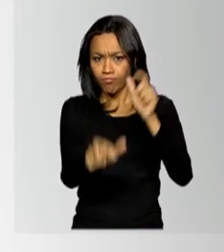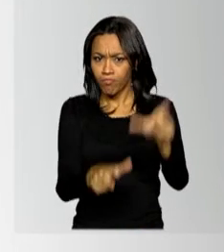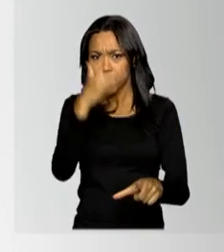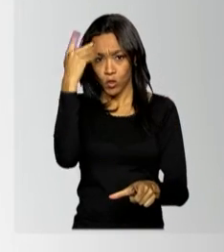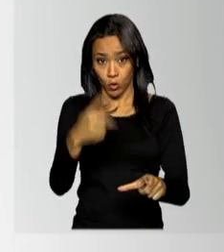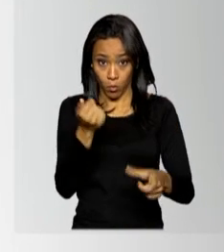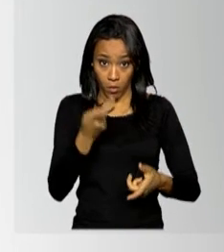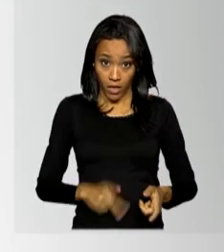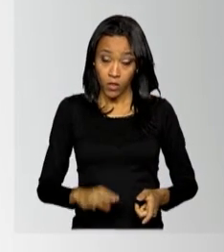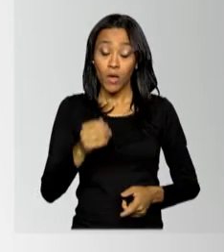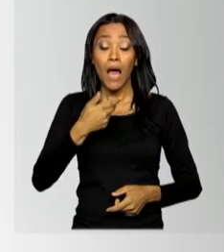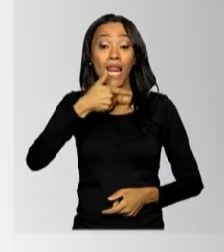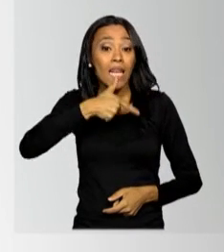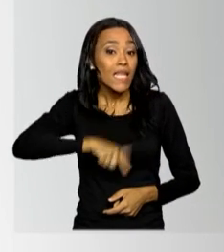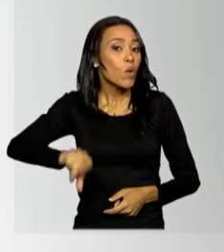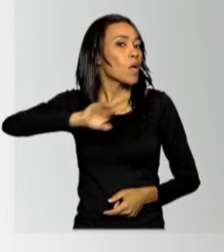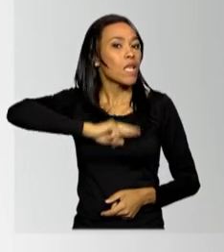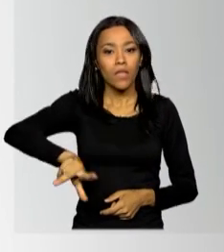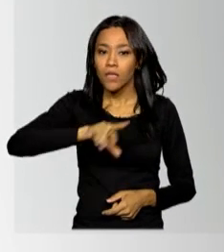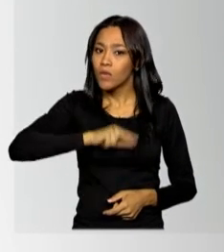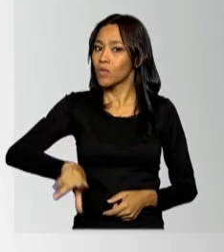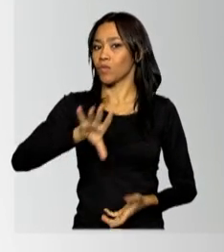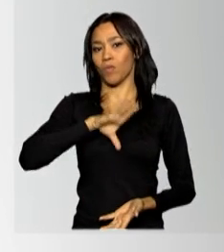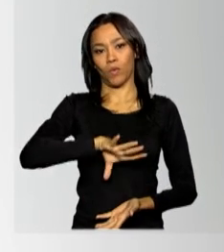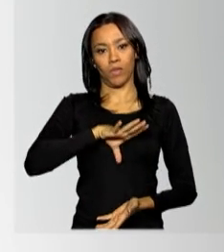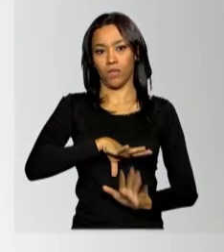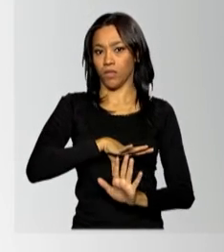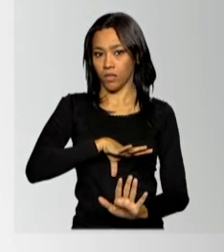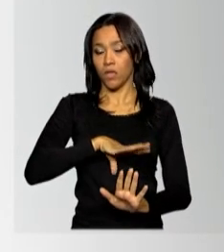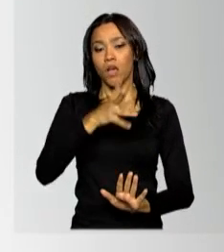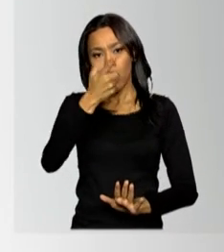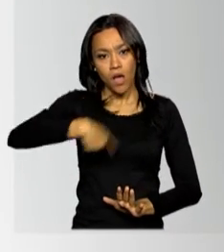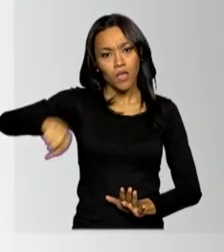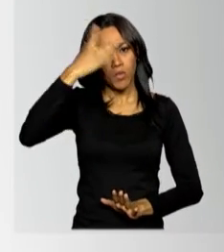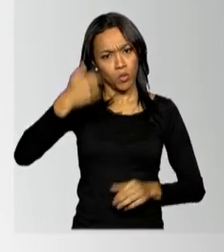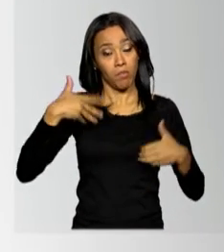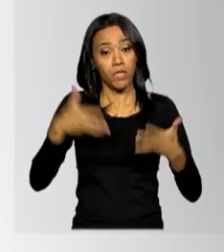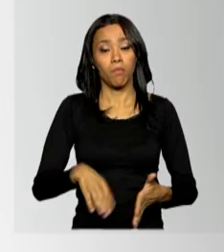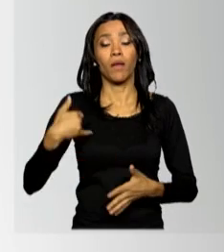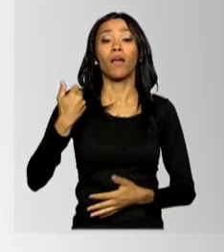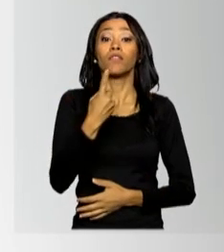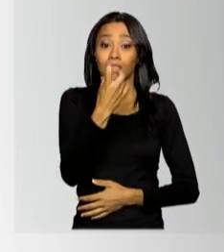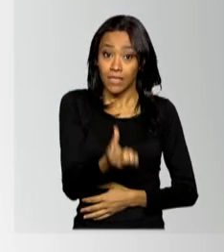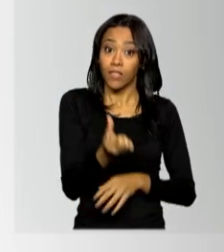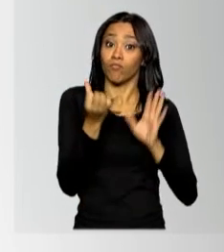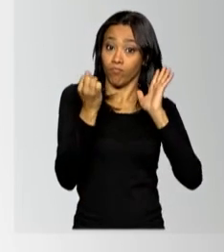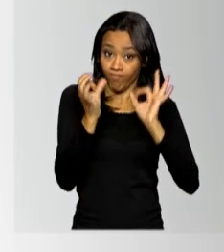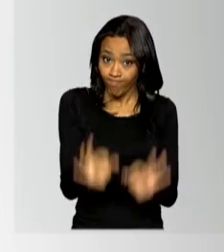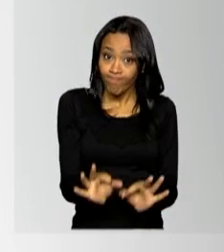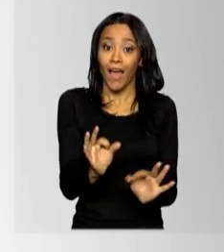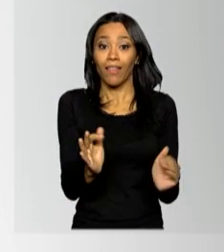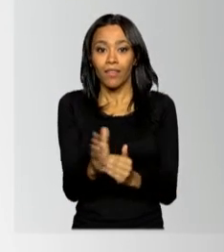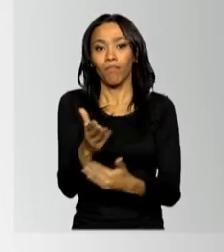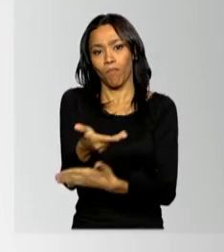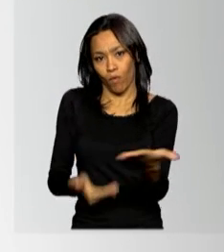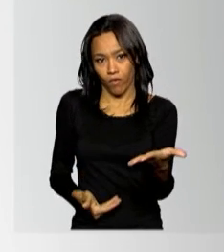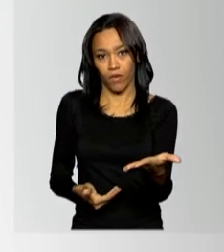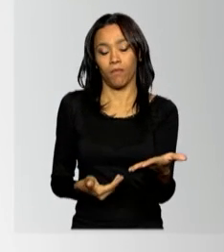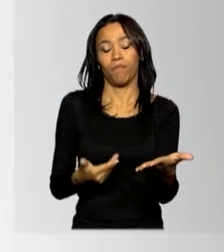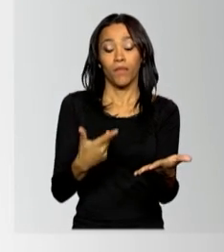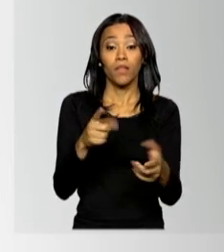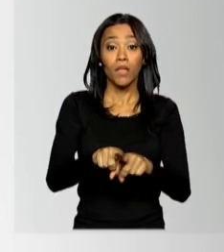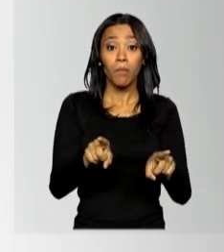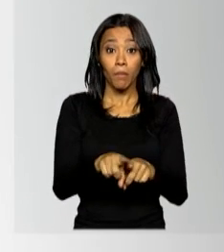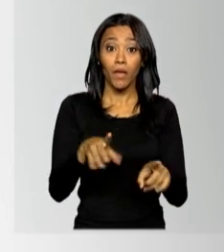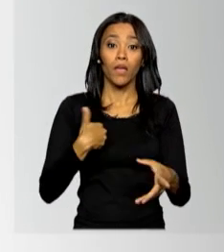cuja língua materna não seja o português os candidatos devem ter 16 anos completos na data do exame a escolaridade